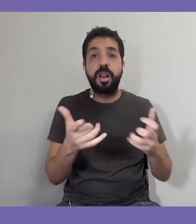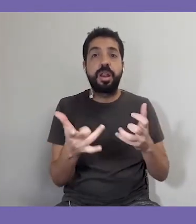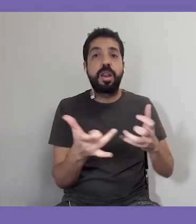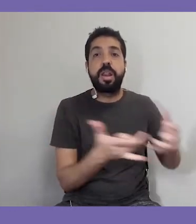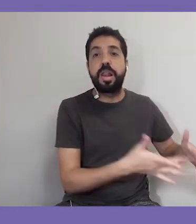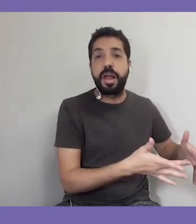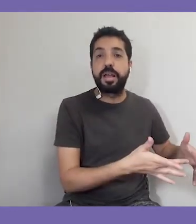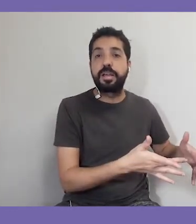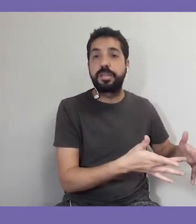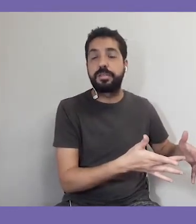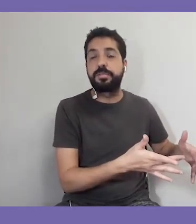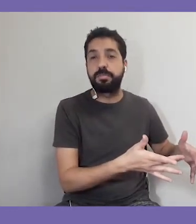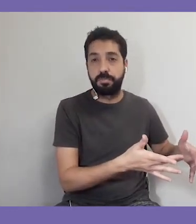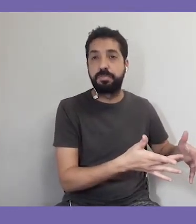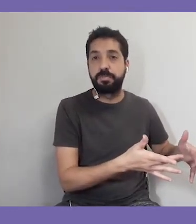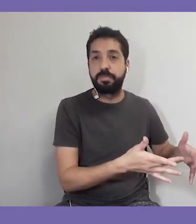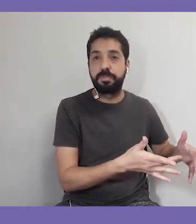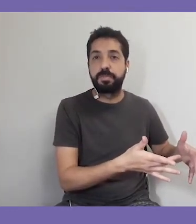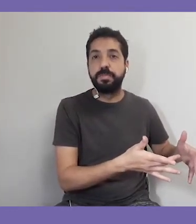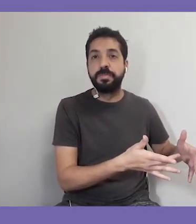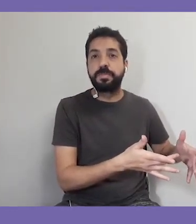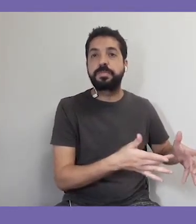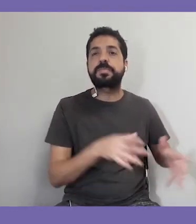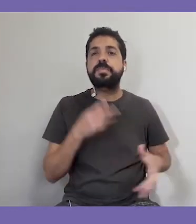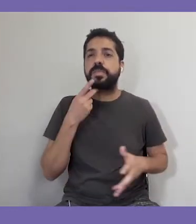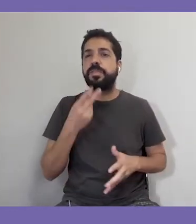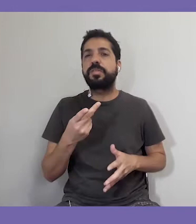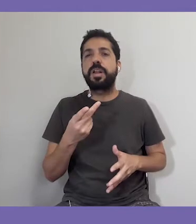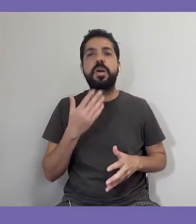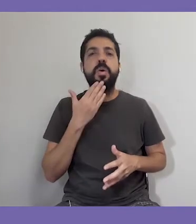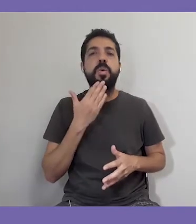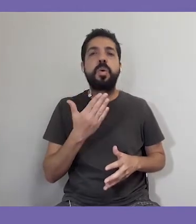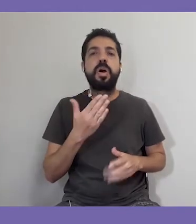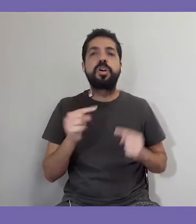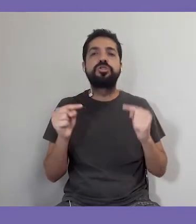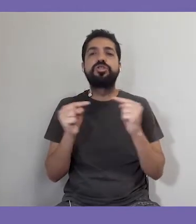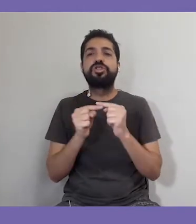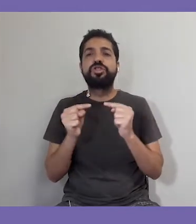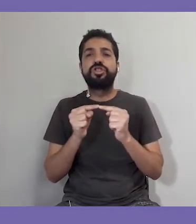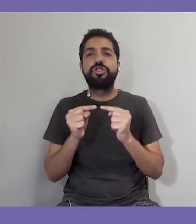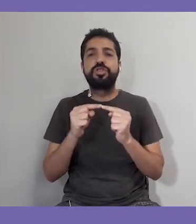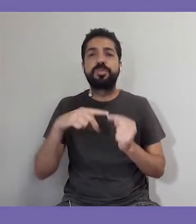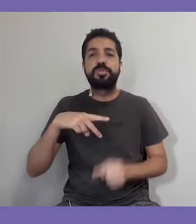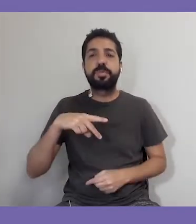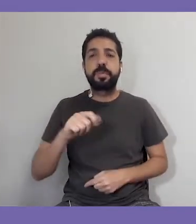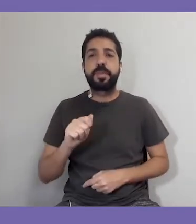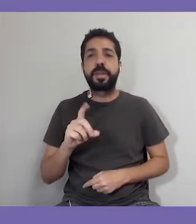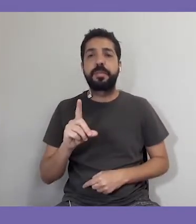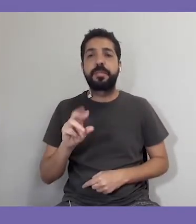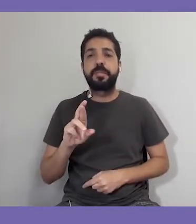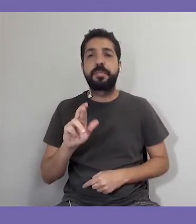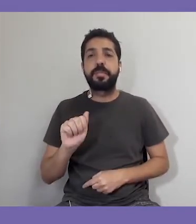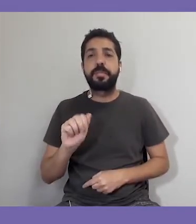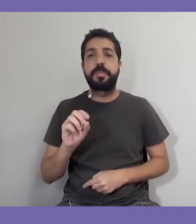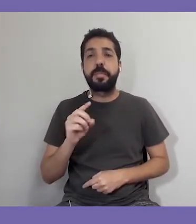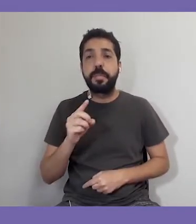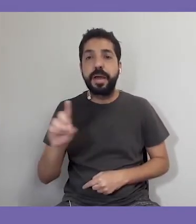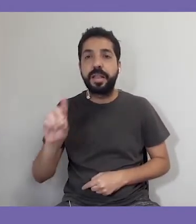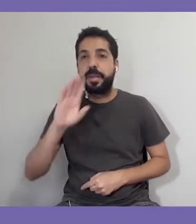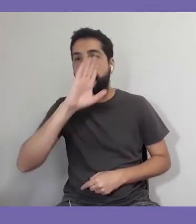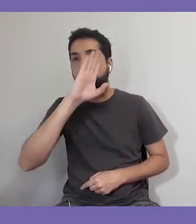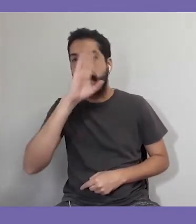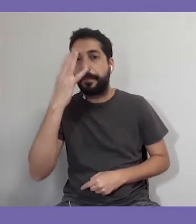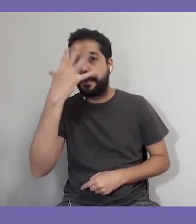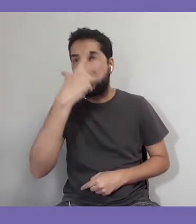não vai inserir, vai nos deixar à margem, né? Que vai dizer qual o padrão de